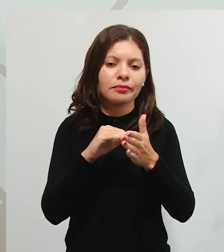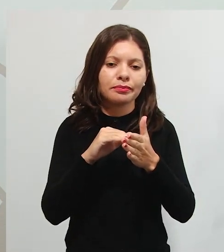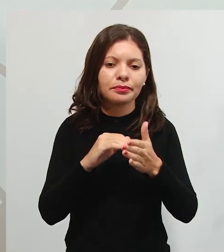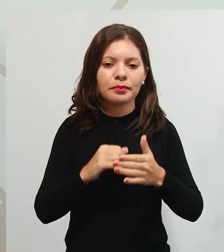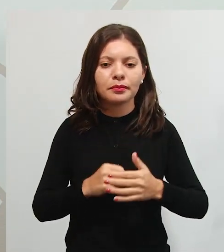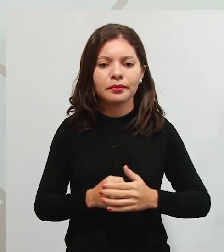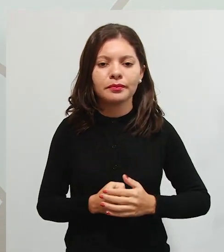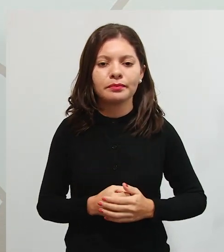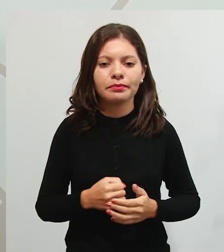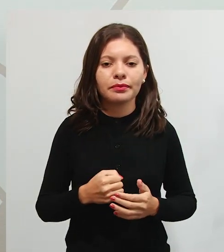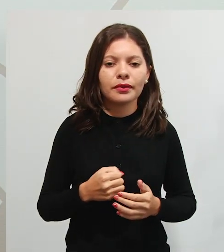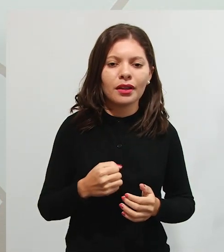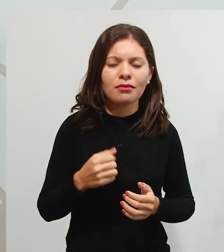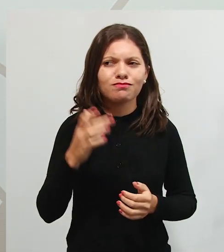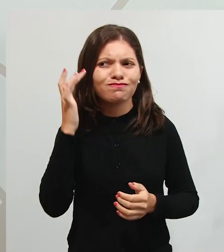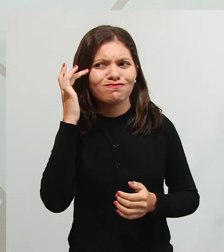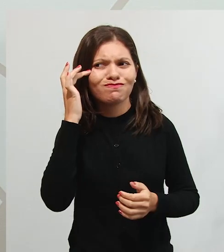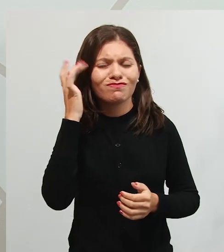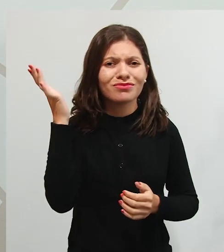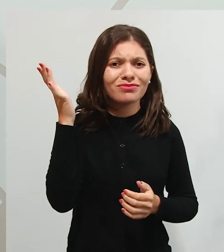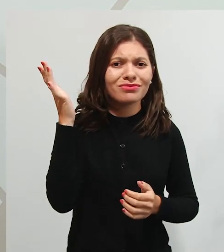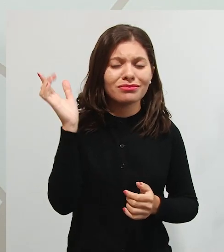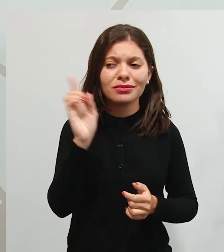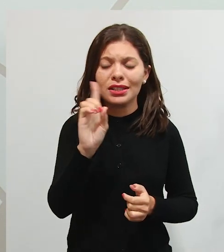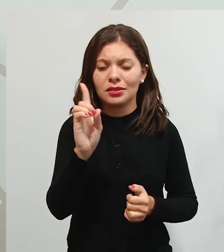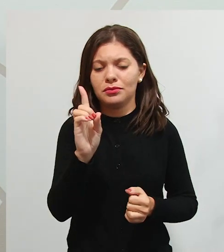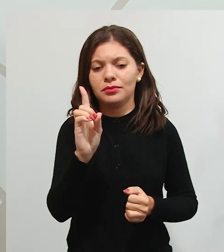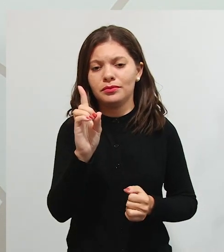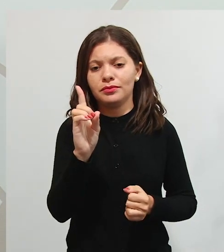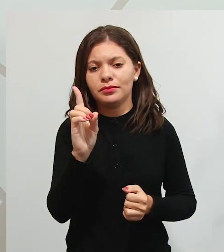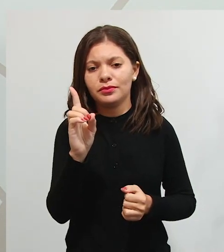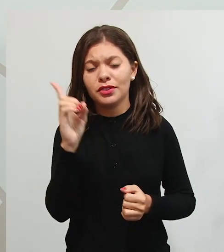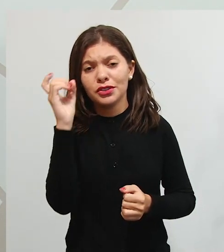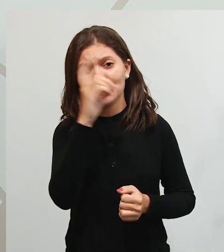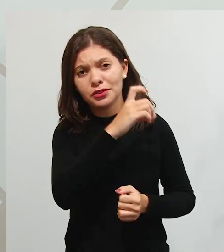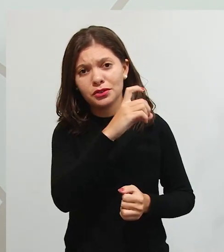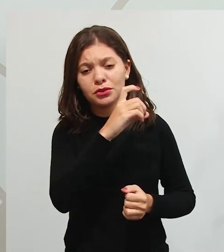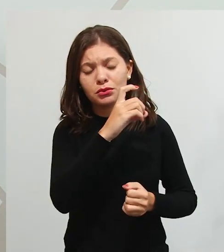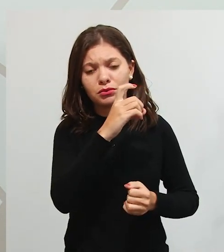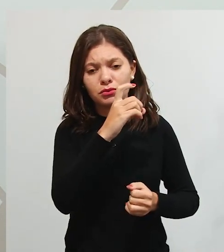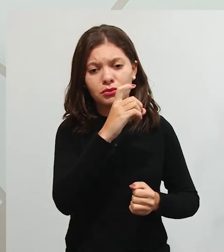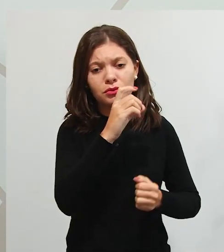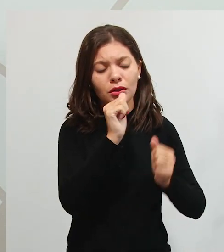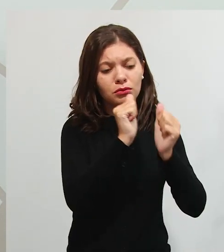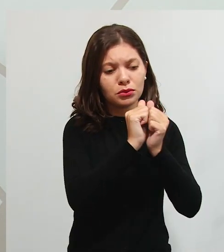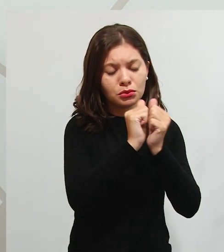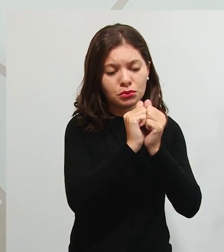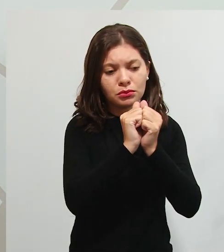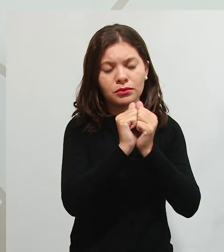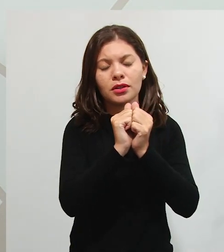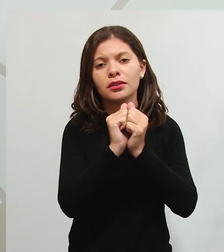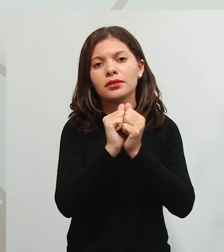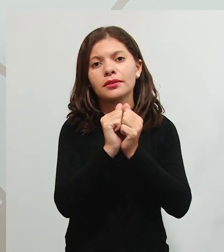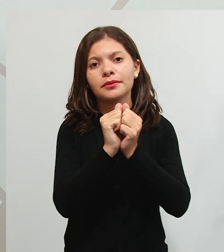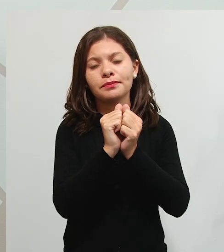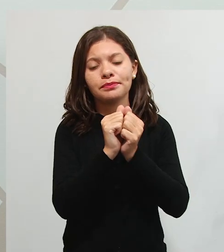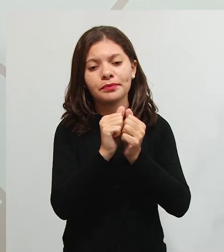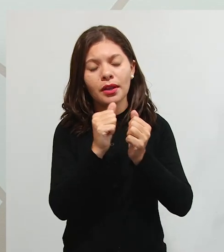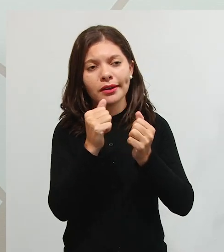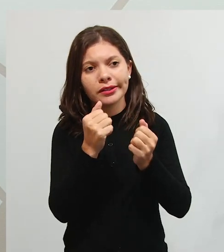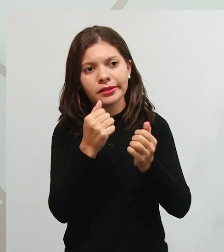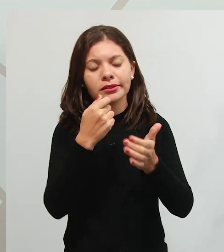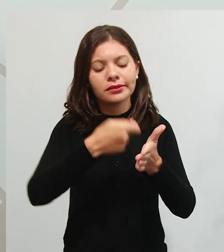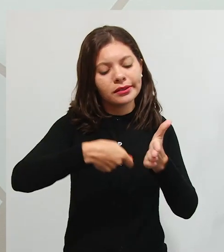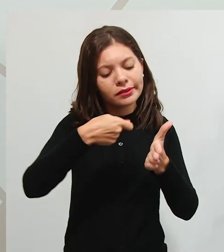aquilo, não é tão fácil. Essas coisas estão muito interligadas. Mas se a gente for